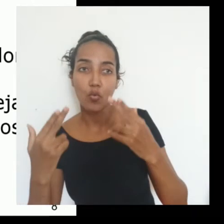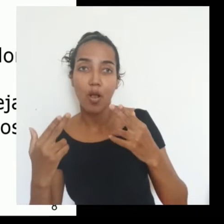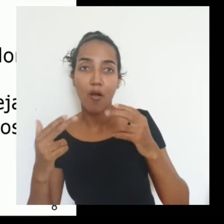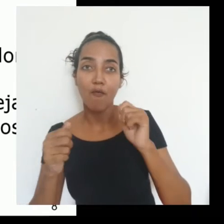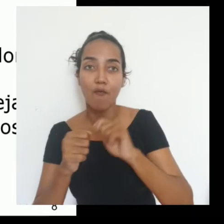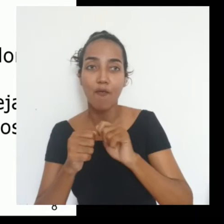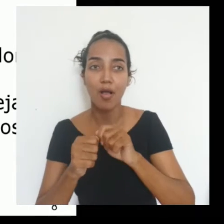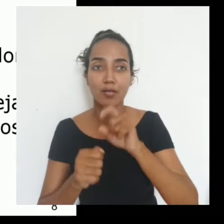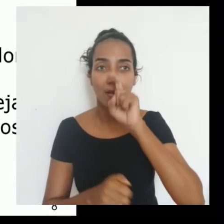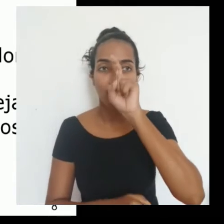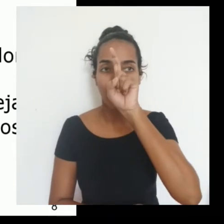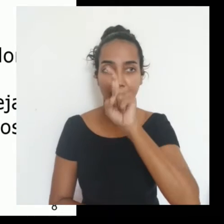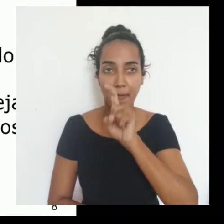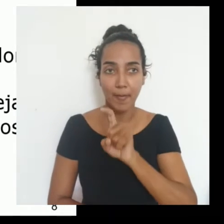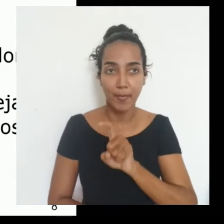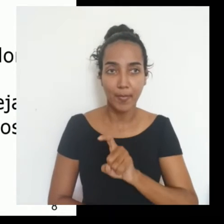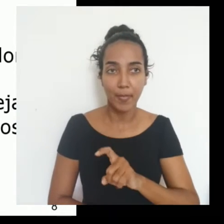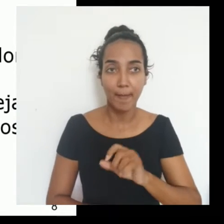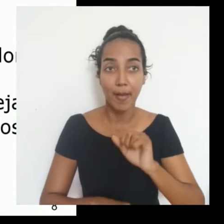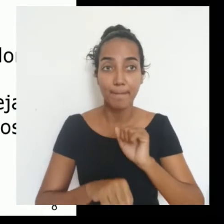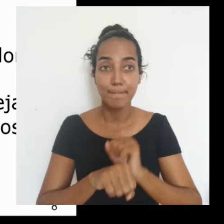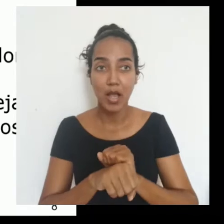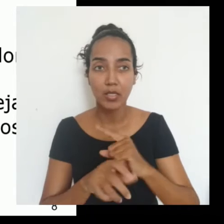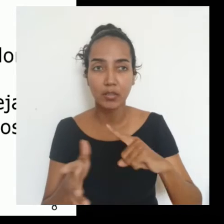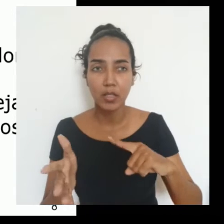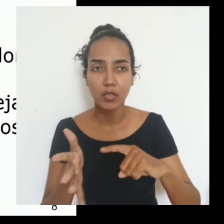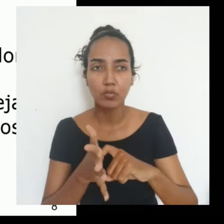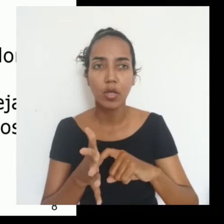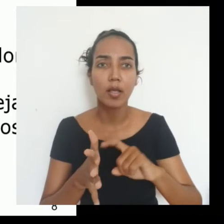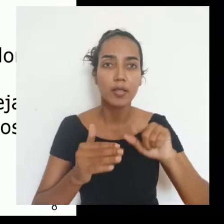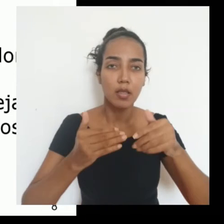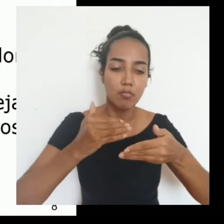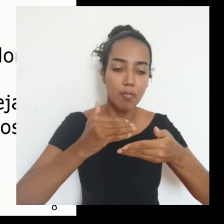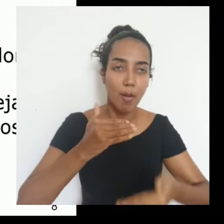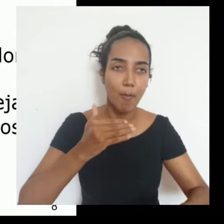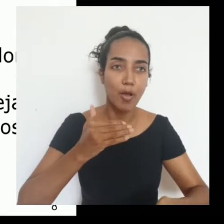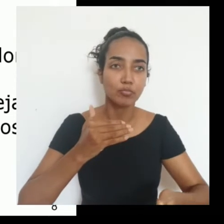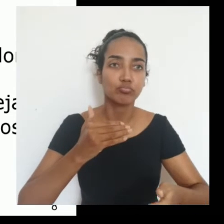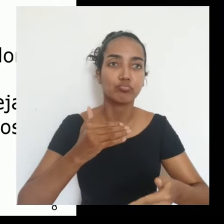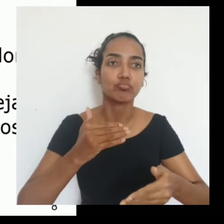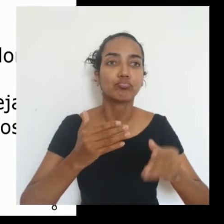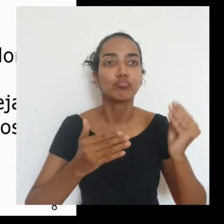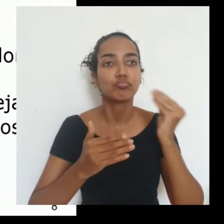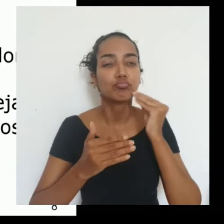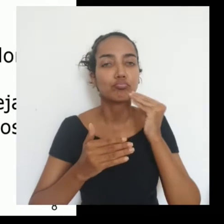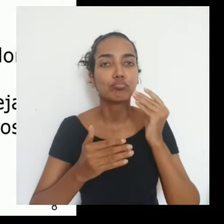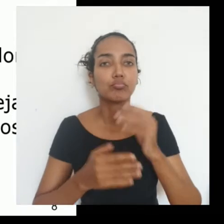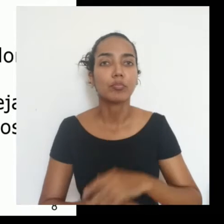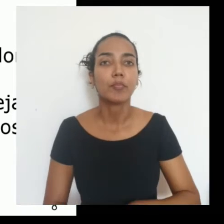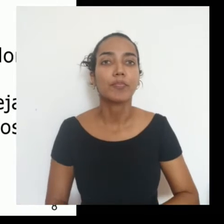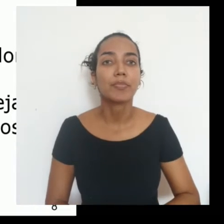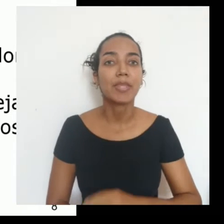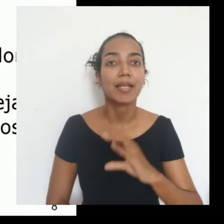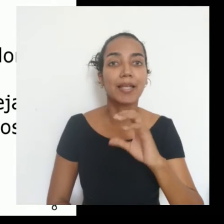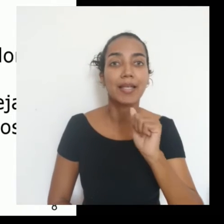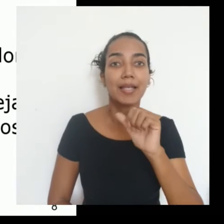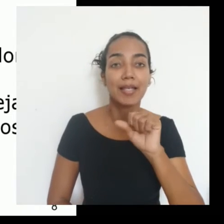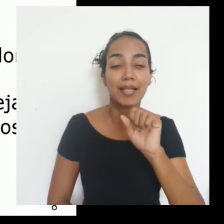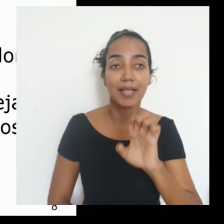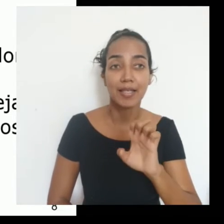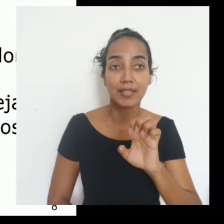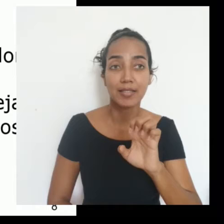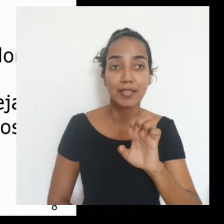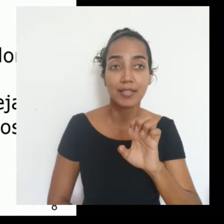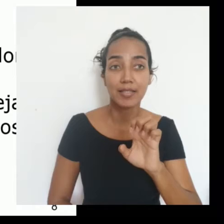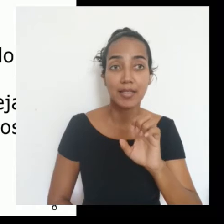comandos, pare de executar e continue a execução daqui para baixo. Case, um determinado outro rótulo, se a expressão for igual a rótulo